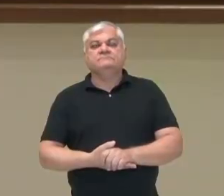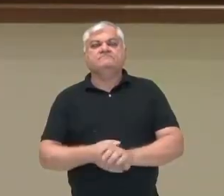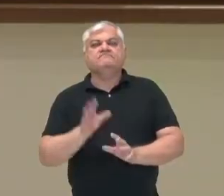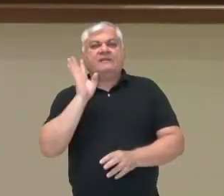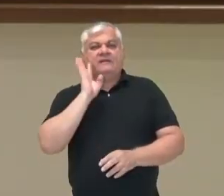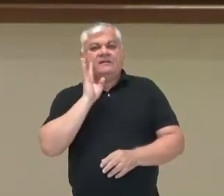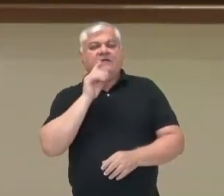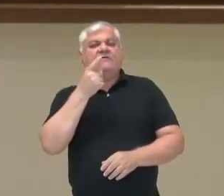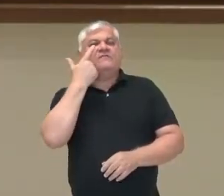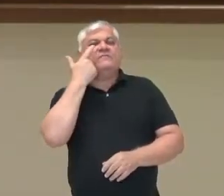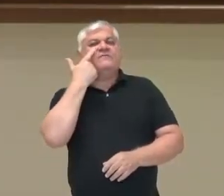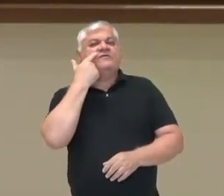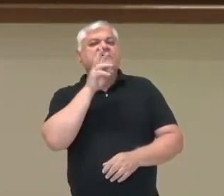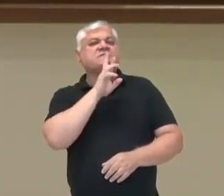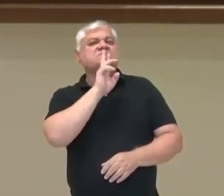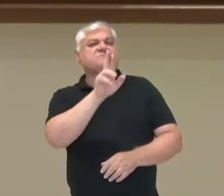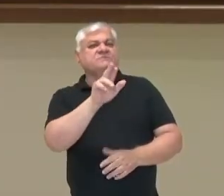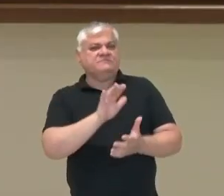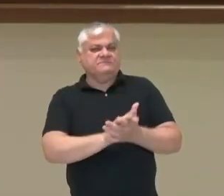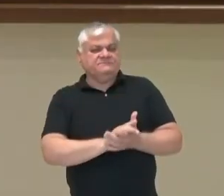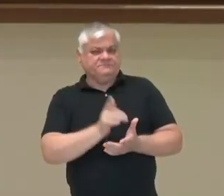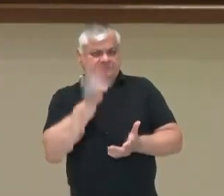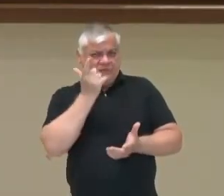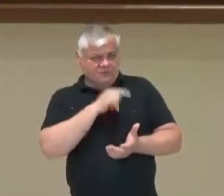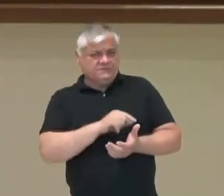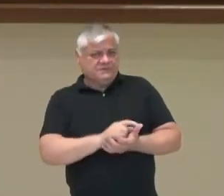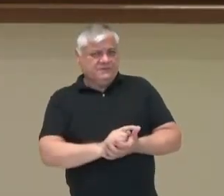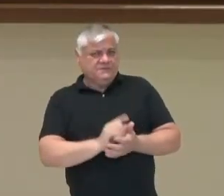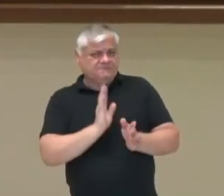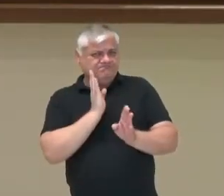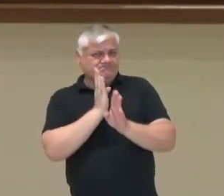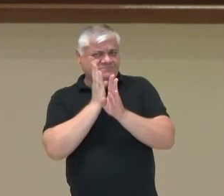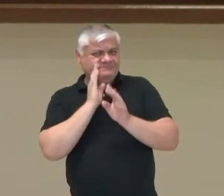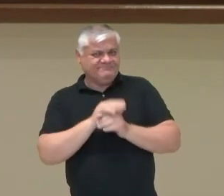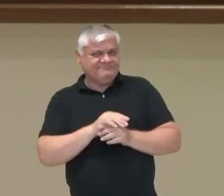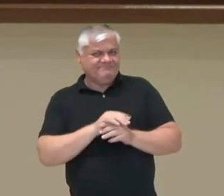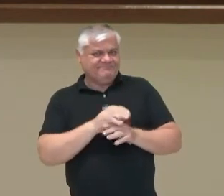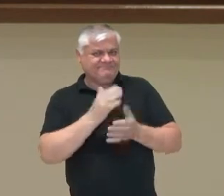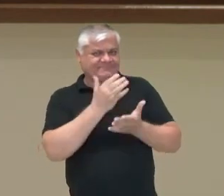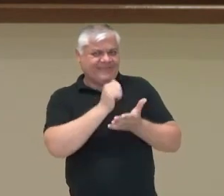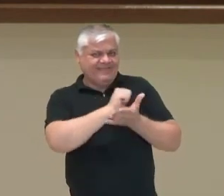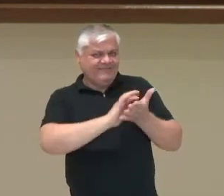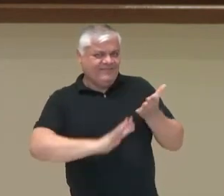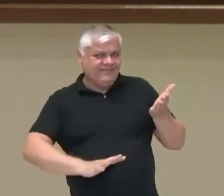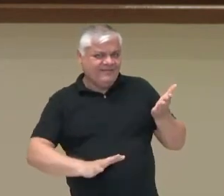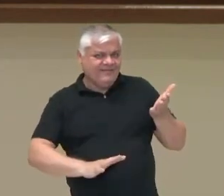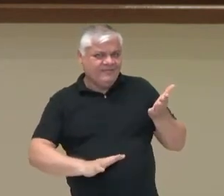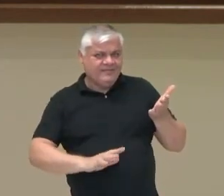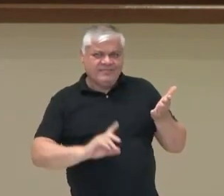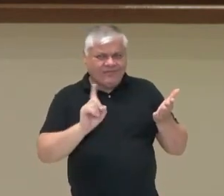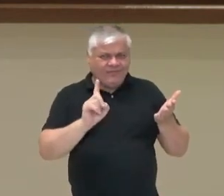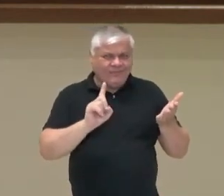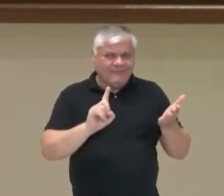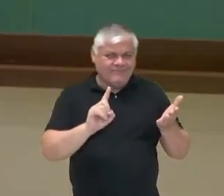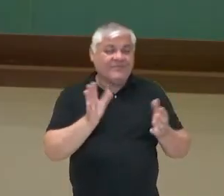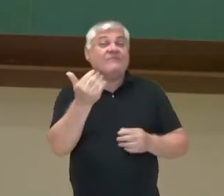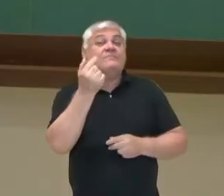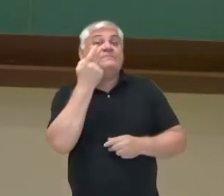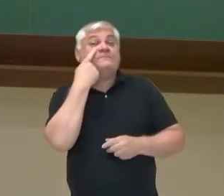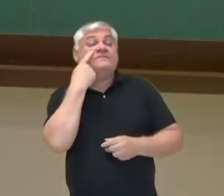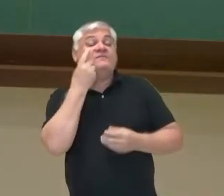Legal, vamos conferir então. Você conseguiu fazer aí o seu exercício? Não conseguiu? Vamos então ver,